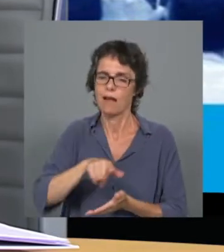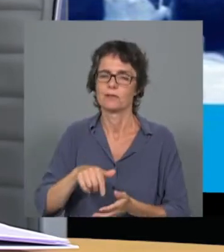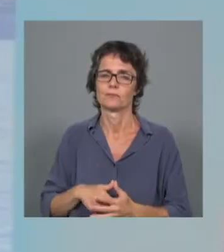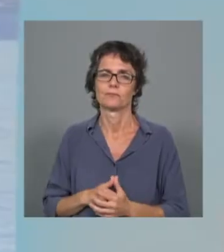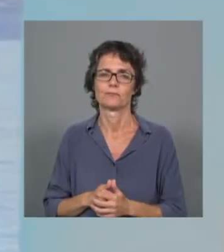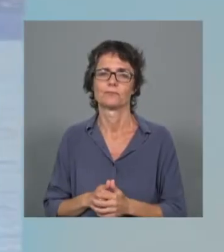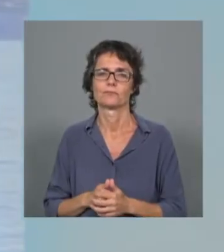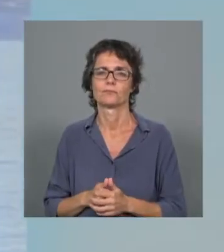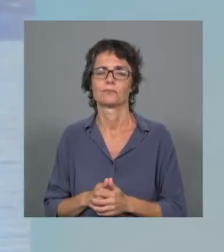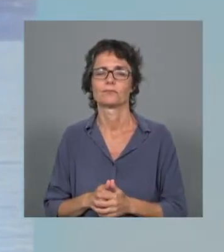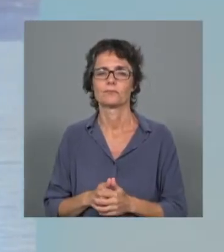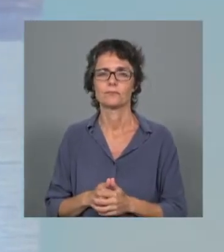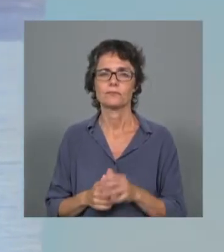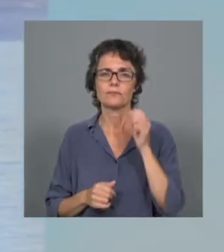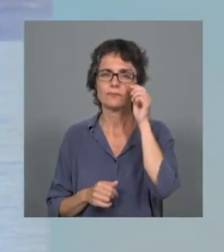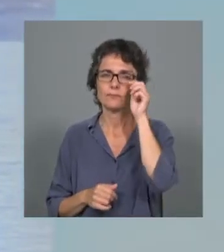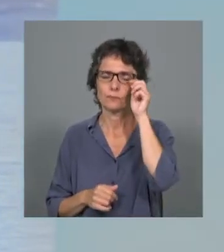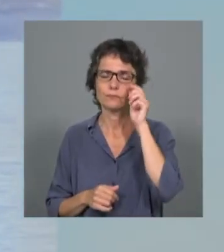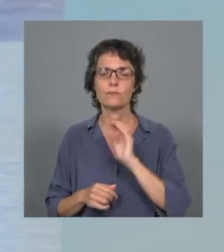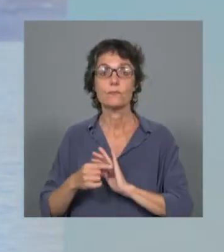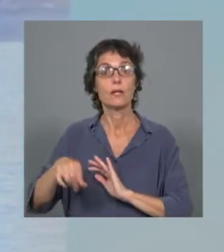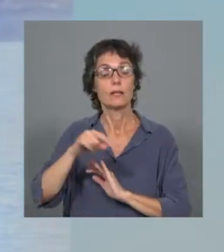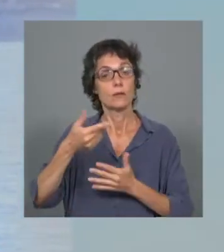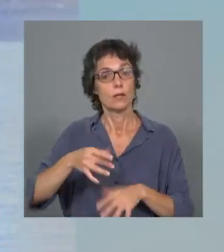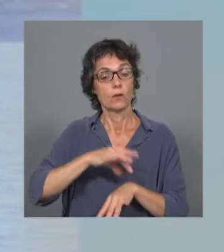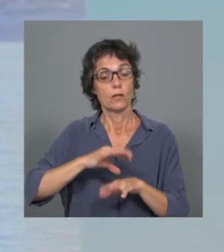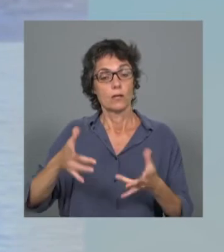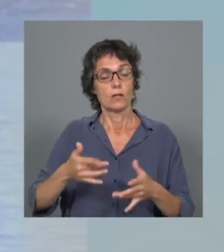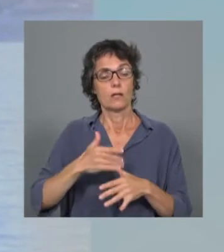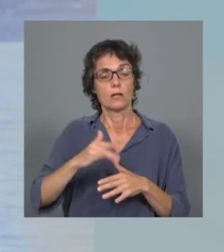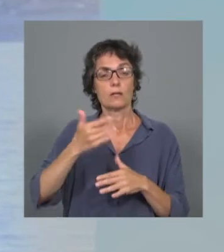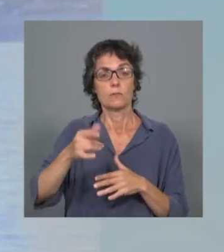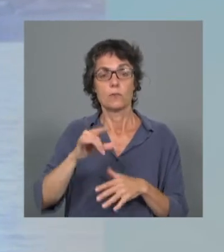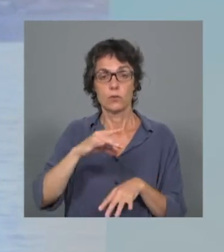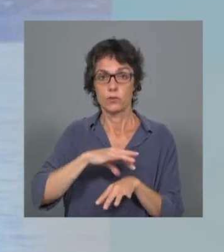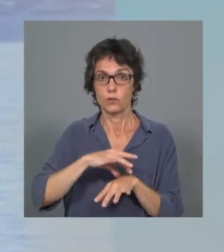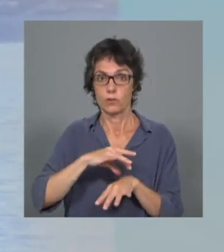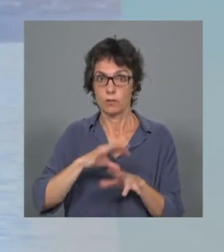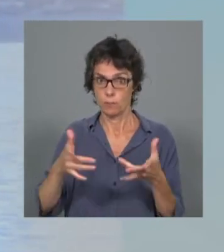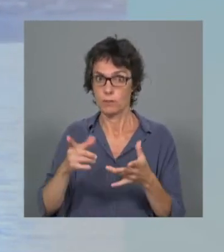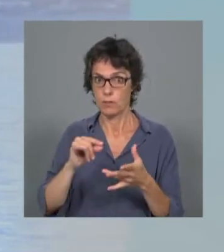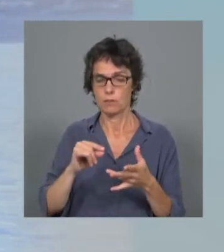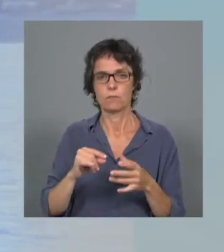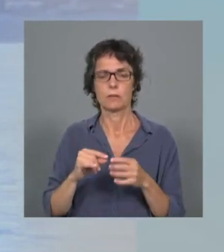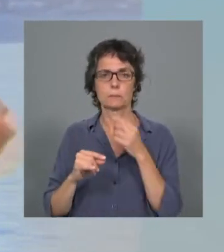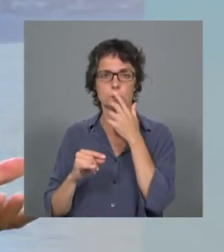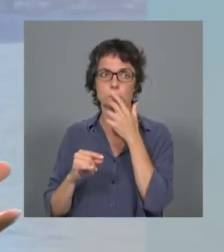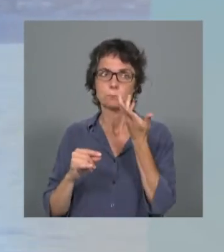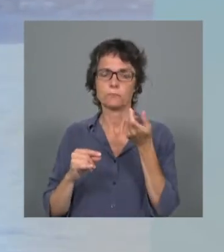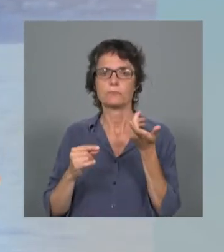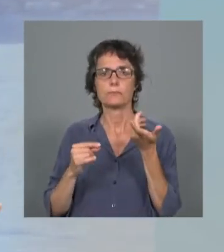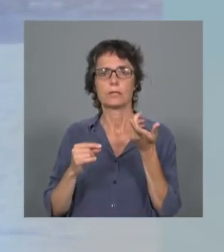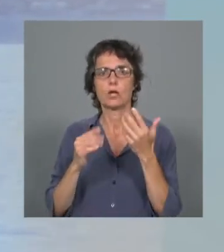chegamos também a um ponto central nesta pandemia e pós-pandemia, que é o papel da comunicação social, no